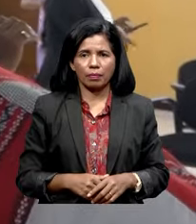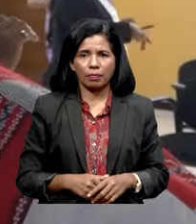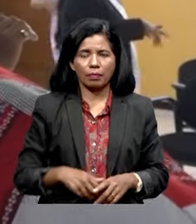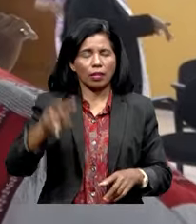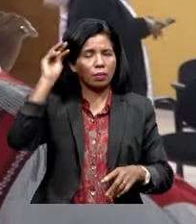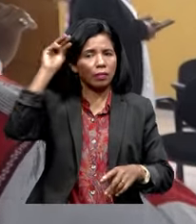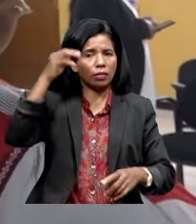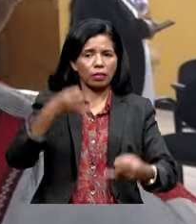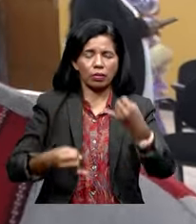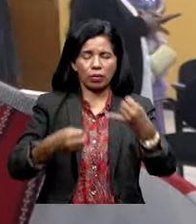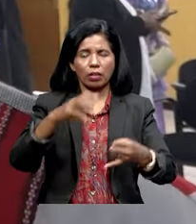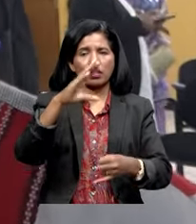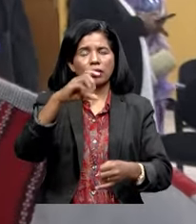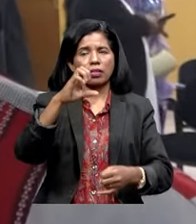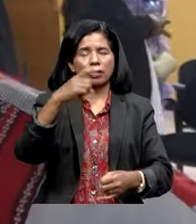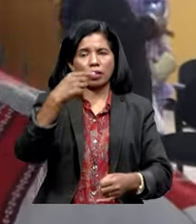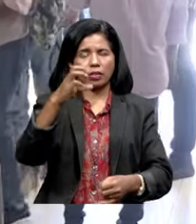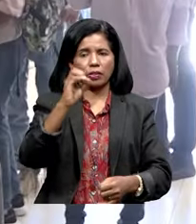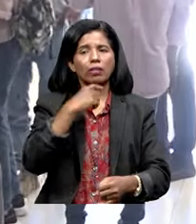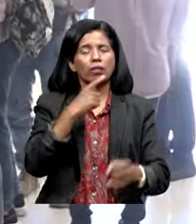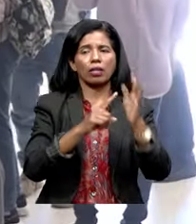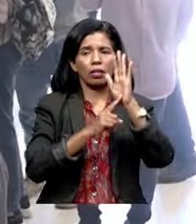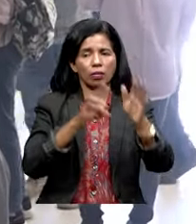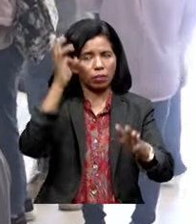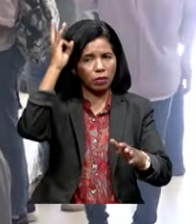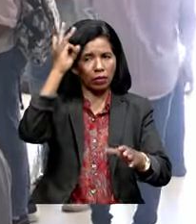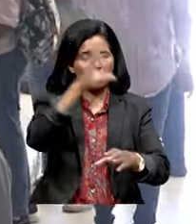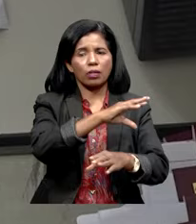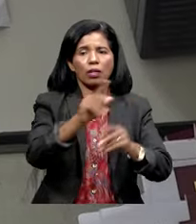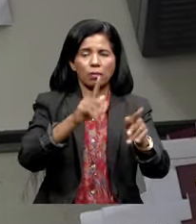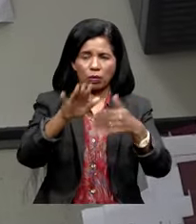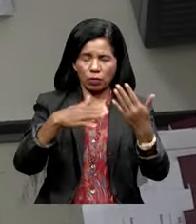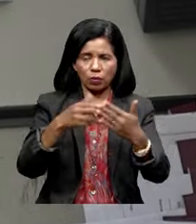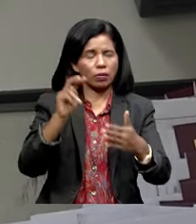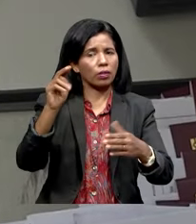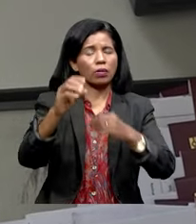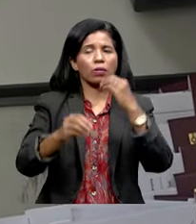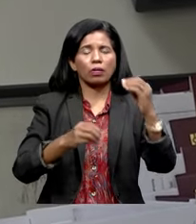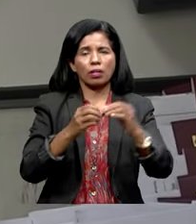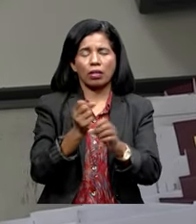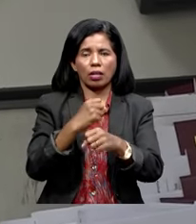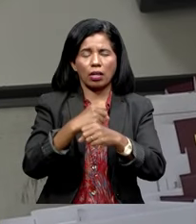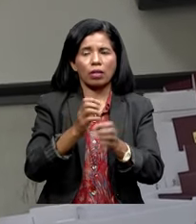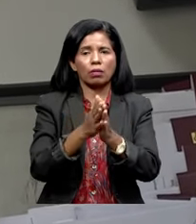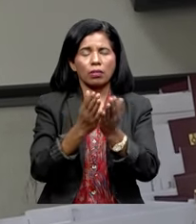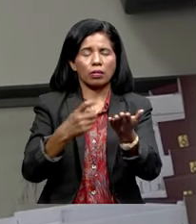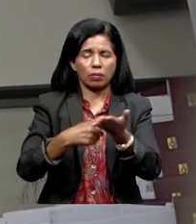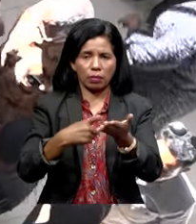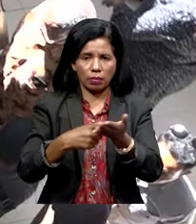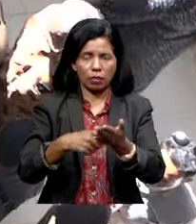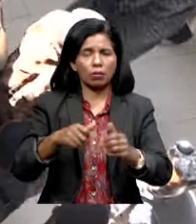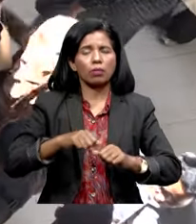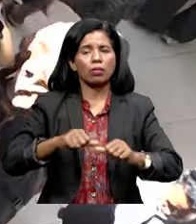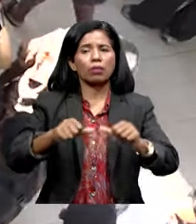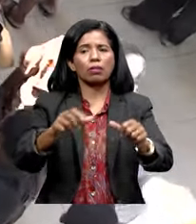Ministro de Justiça Sérgio Ornay atou questão ne huria tamba preocupação na entidade sotunian con a batrata pasaporte durante ne lau tarde